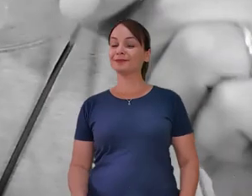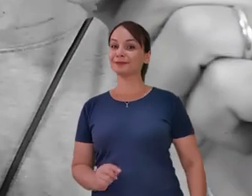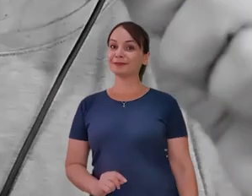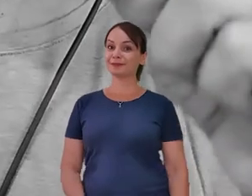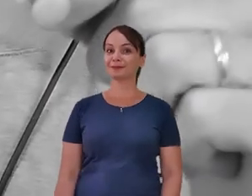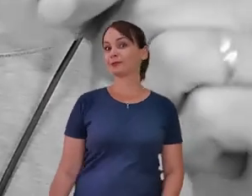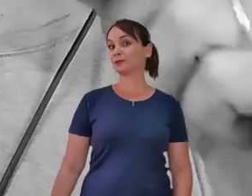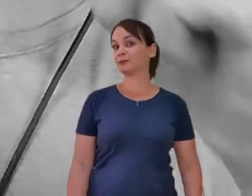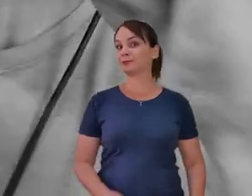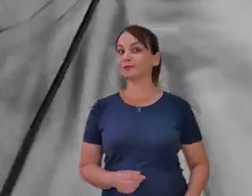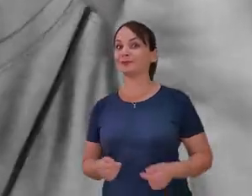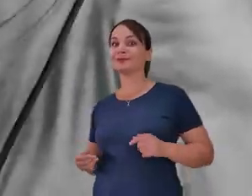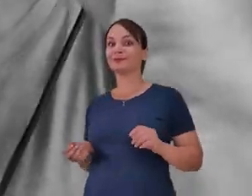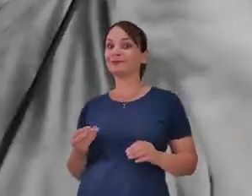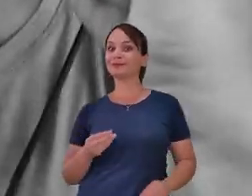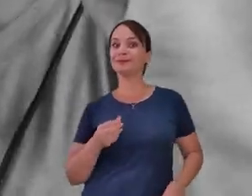uapapá, uapalá.